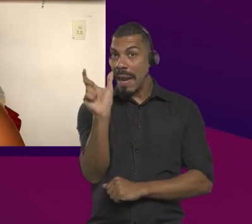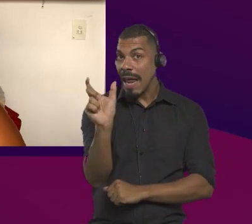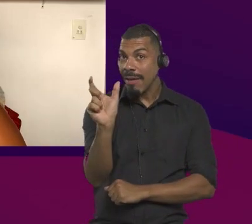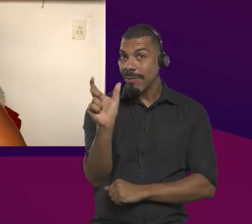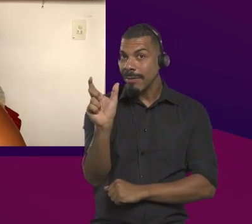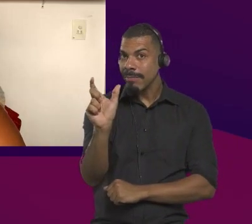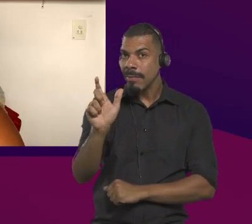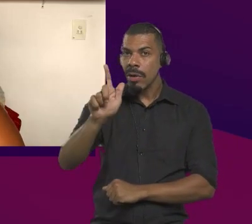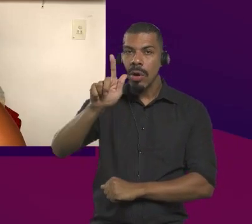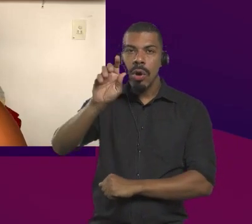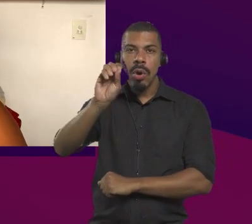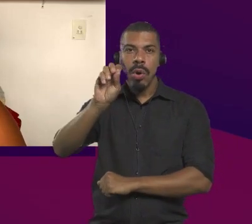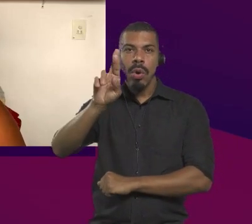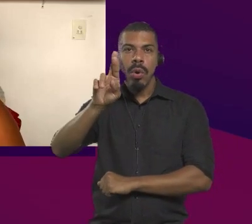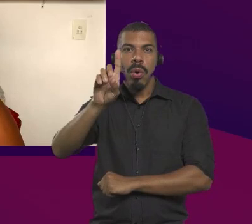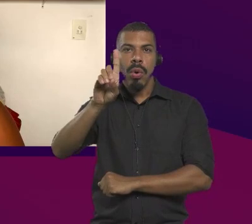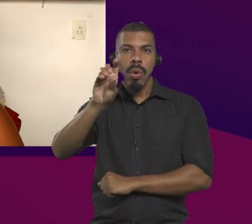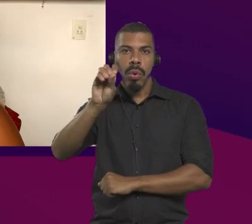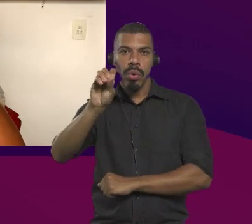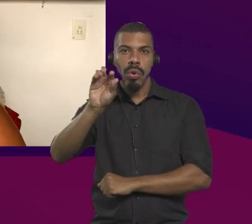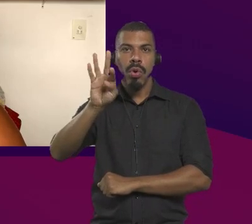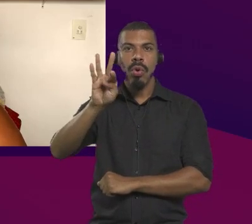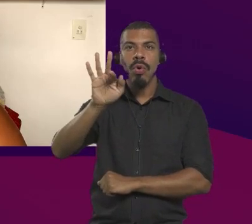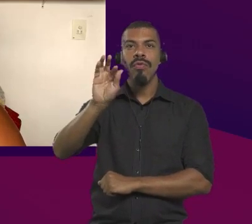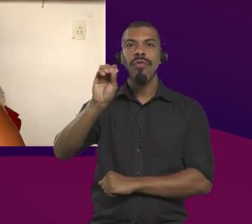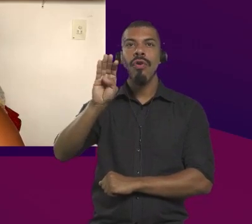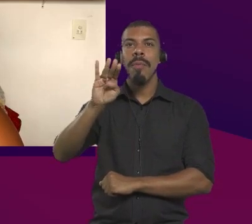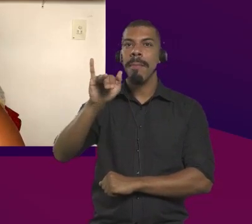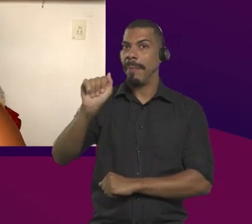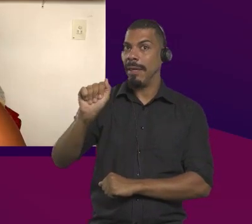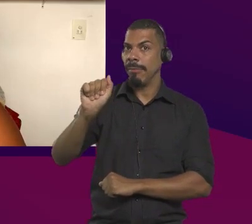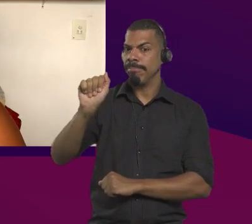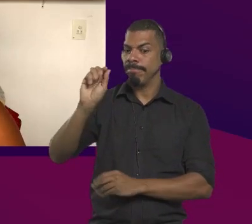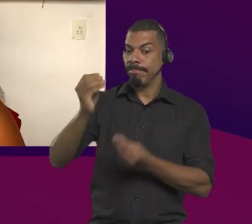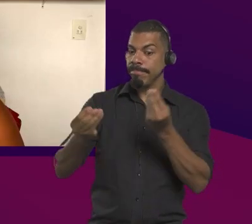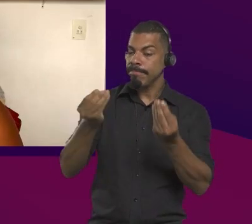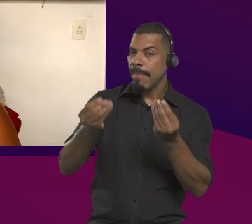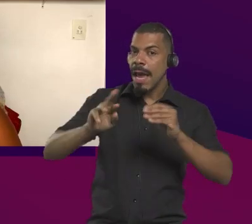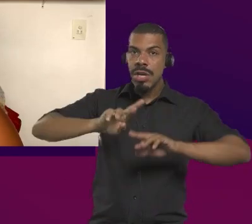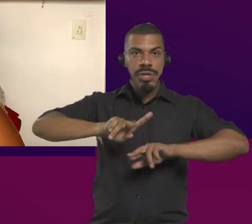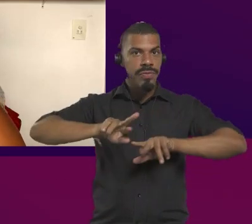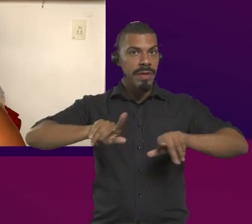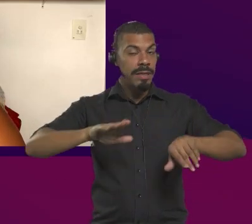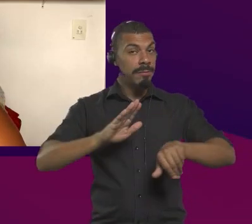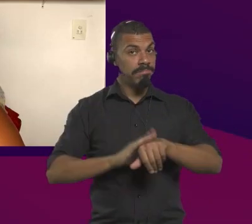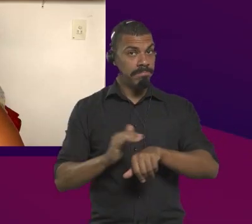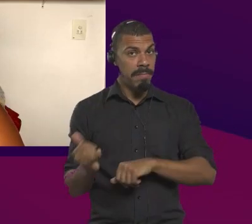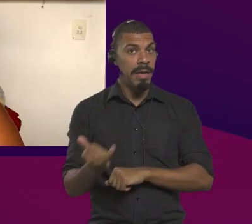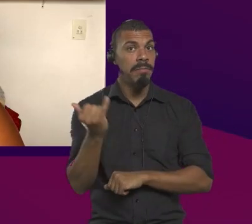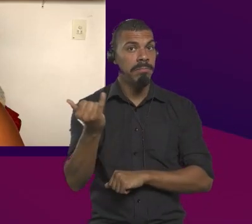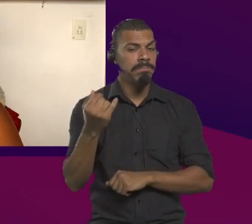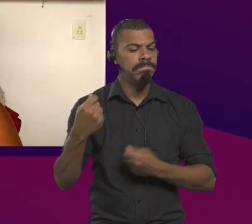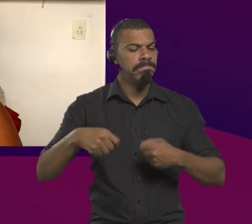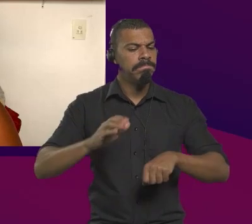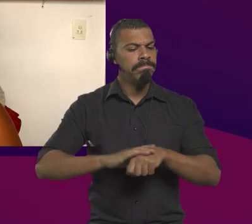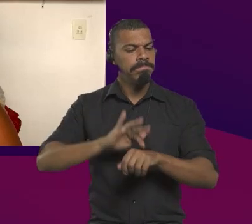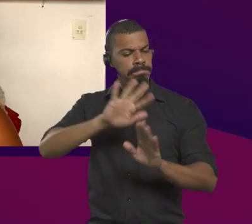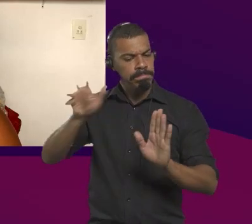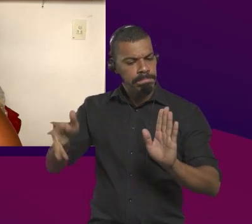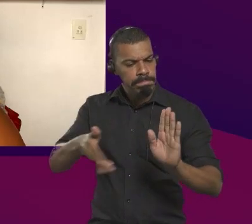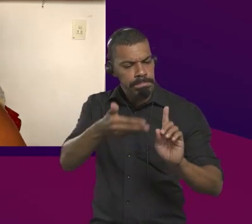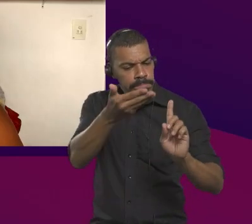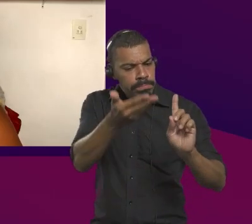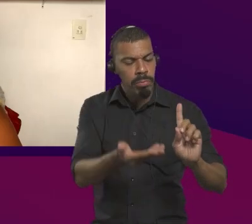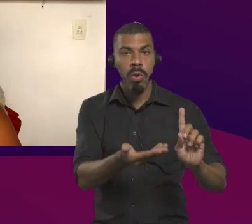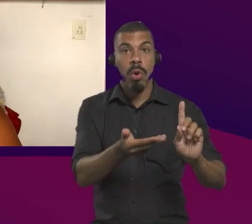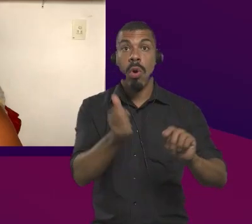na intenção de se falar sobre pressão estética. Então, eu acho que isso é um ponto importante e por isso eu acho que a gente tem que valorizar, né, o